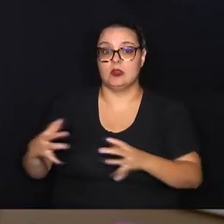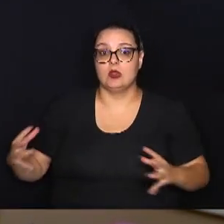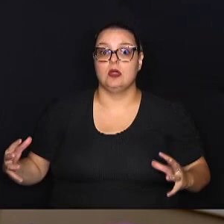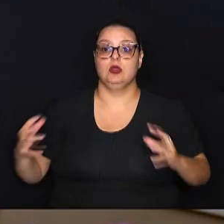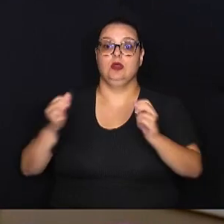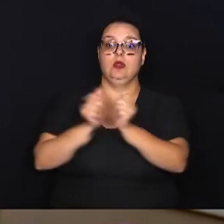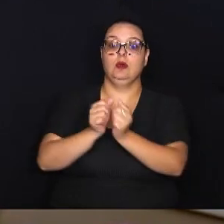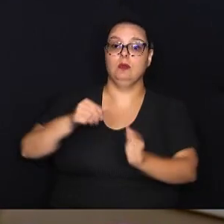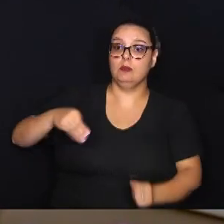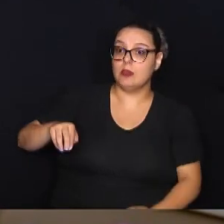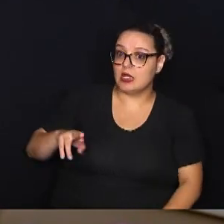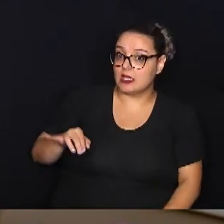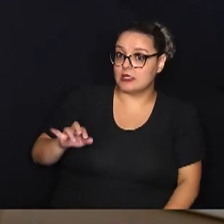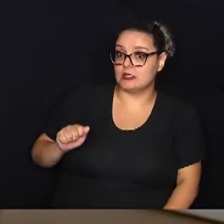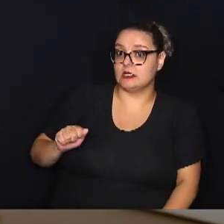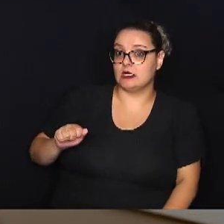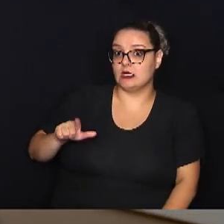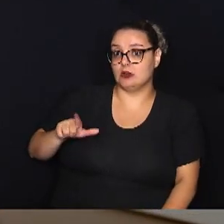Maria Luísa em